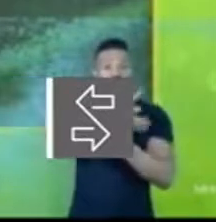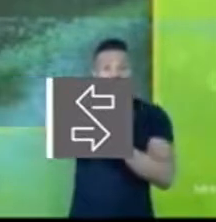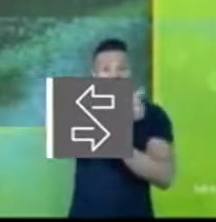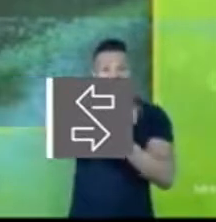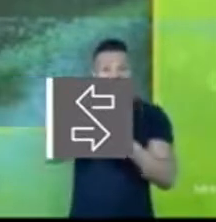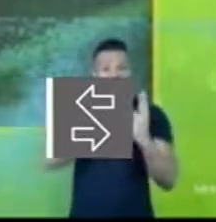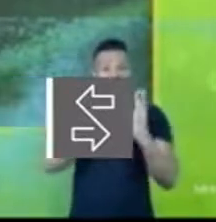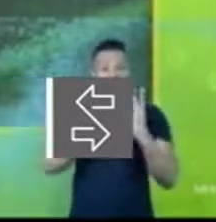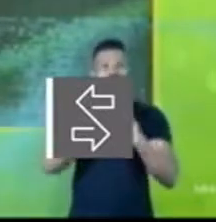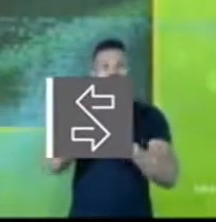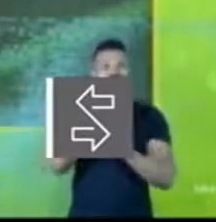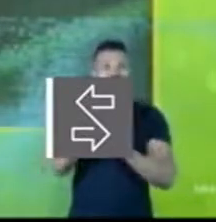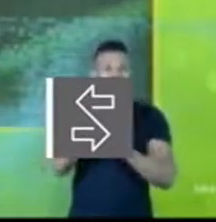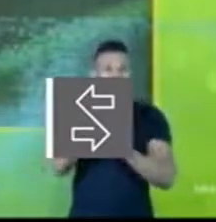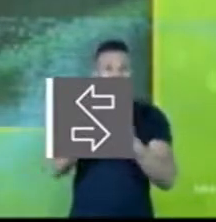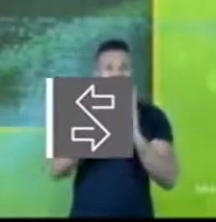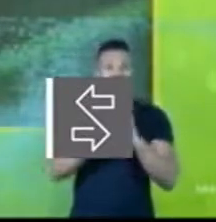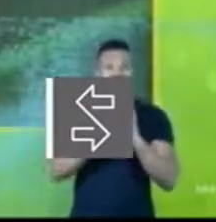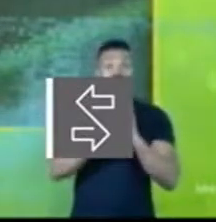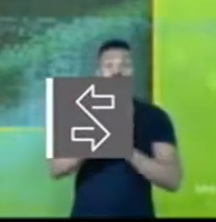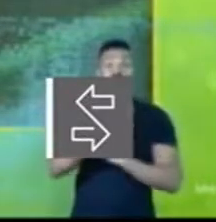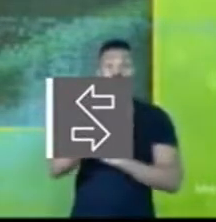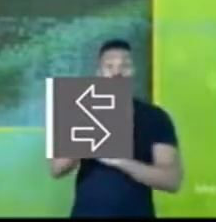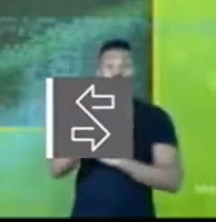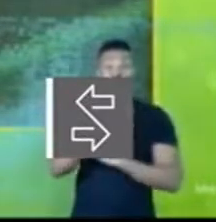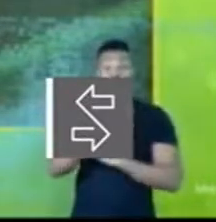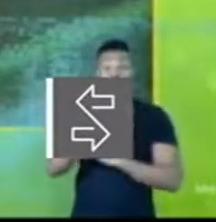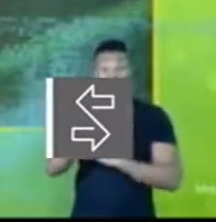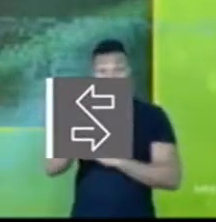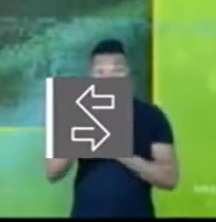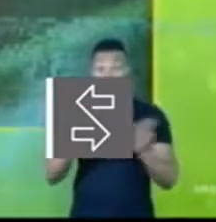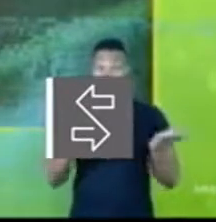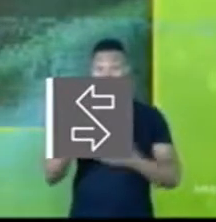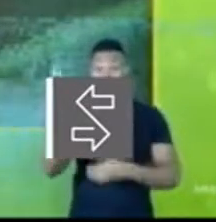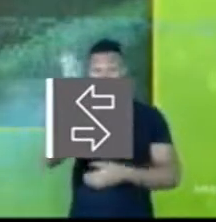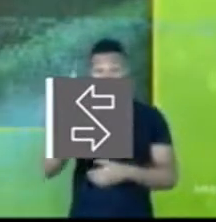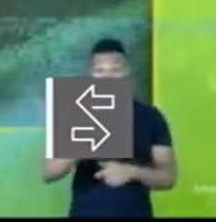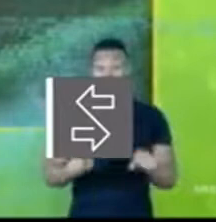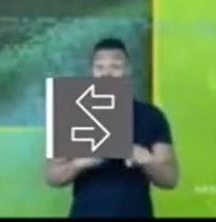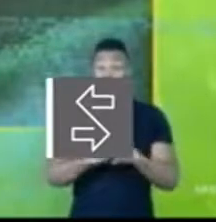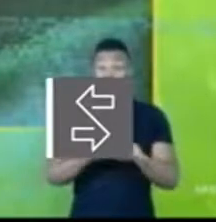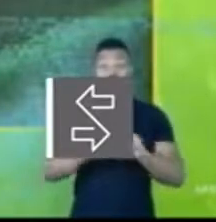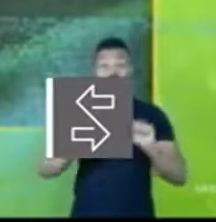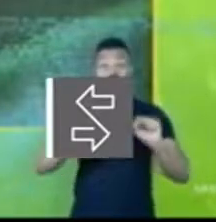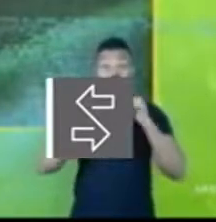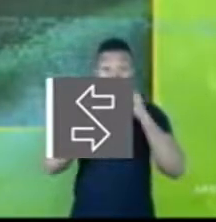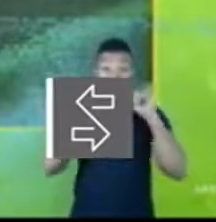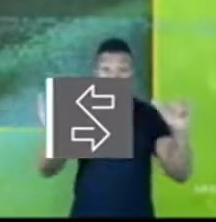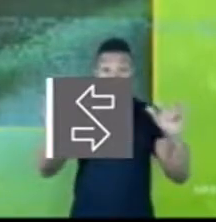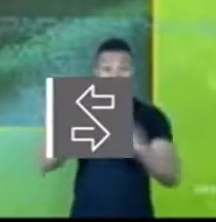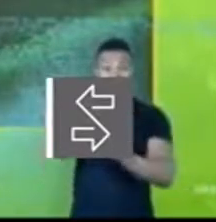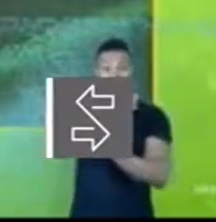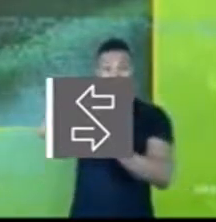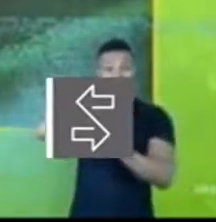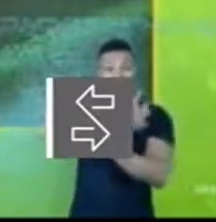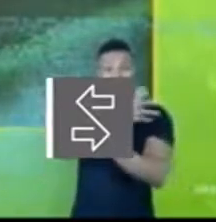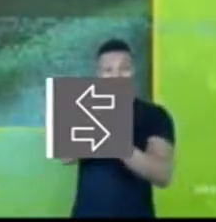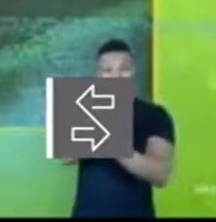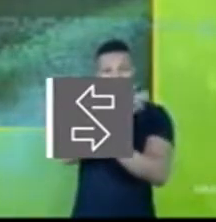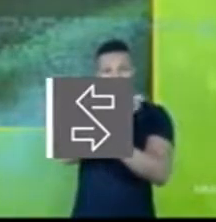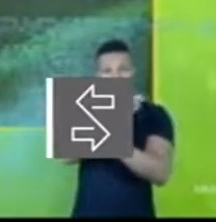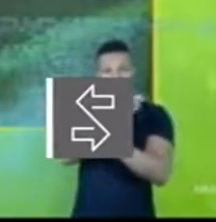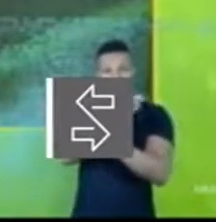Uma verdadeira corrida do ouro que existe no Brasil hoje, referente à energia solar, por exemplo, no meu estado de Minas Gerais,